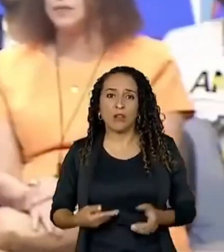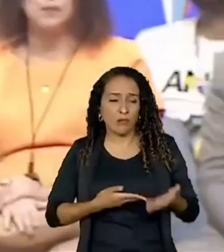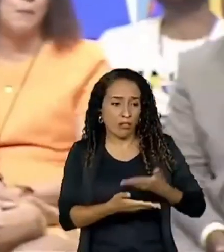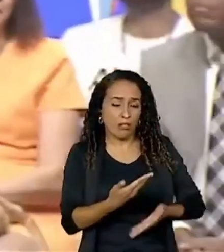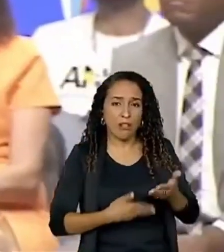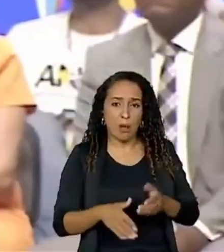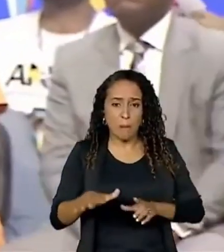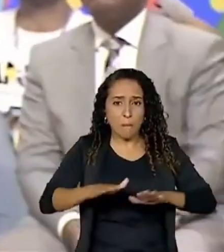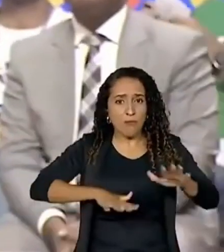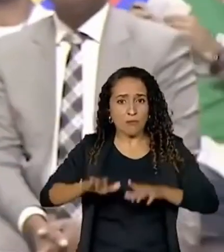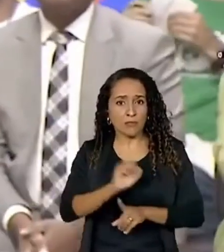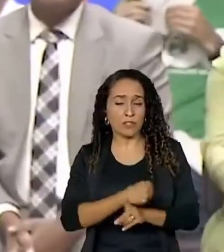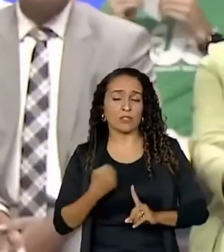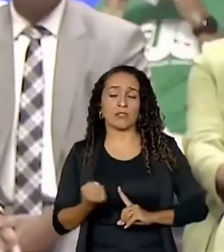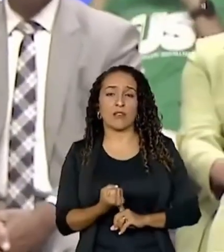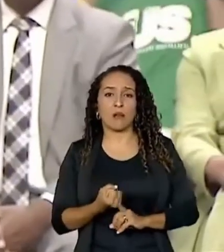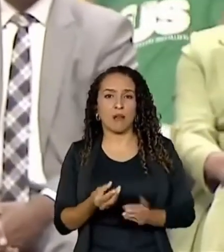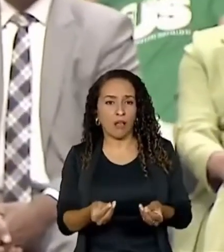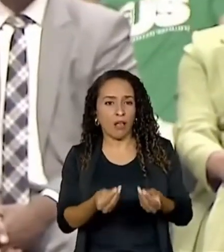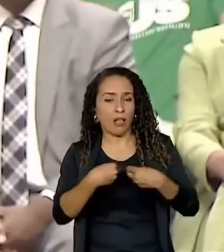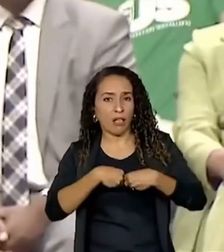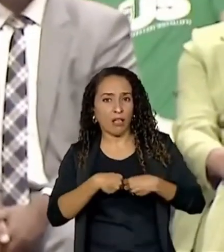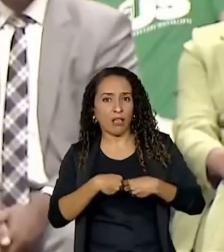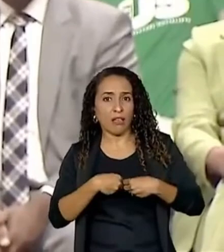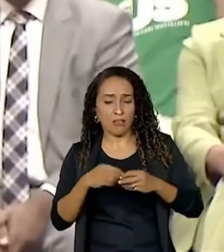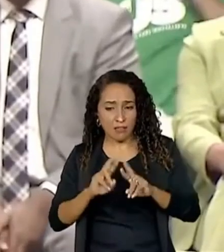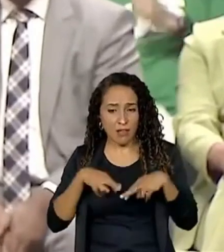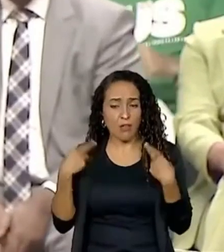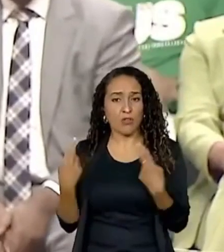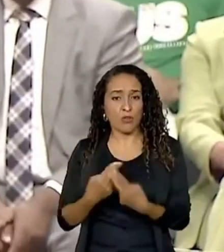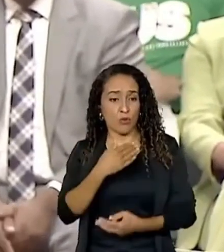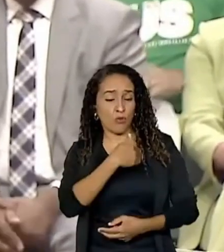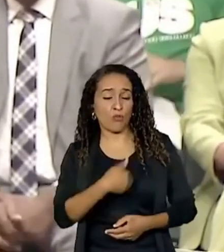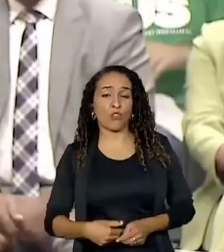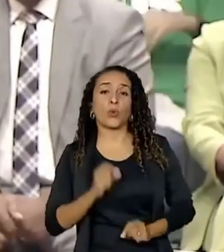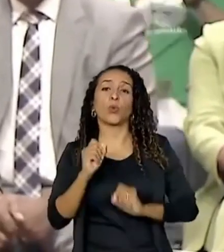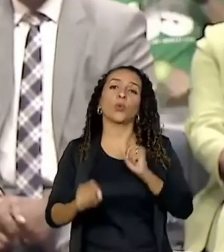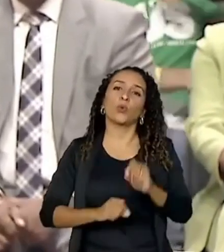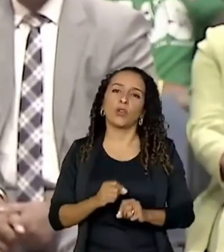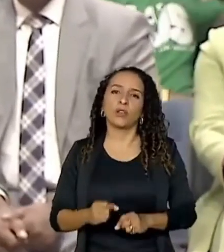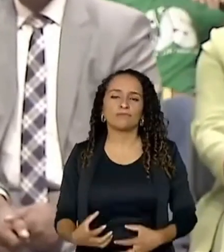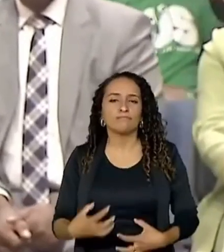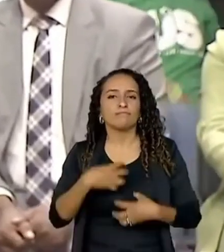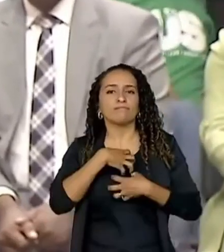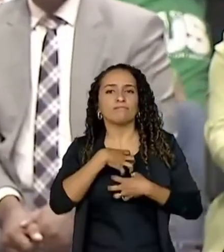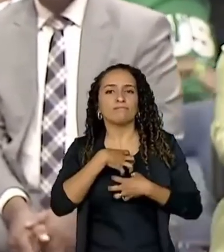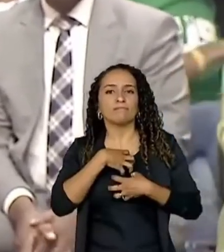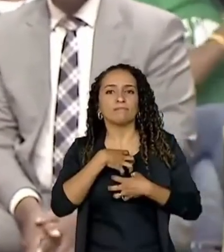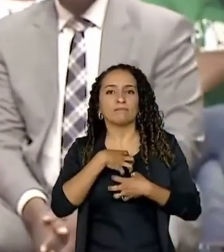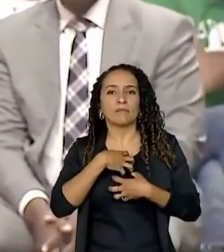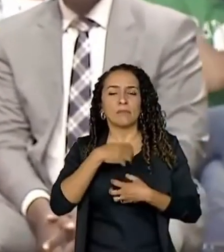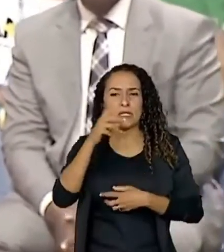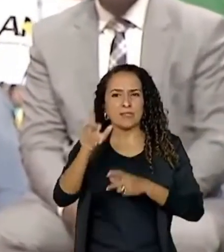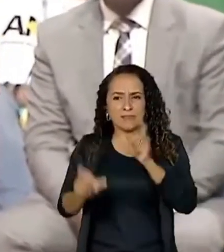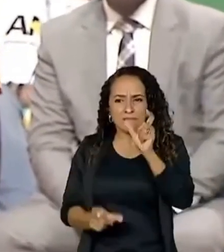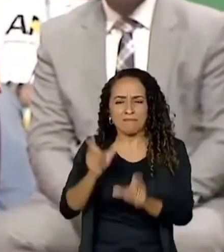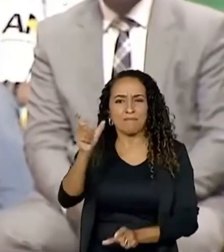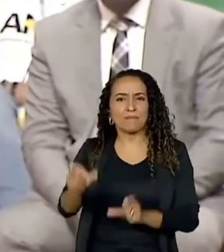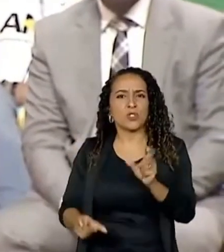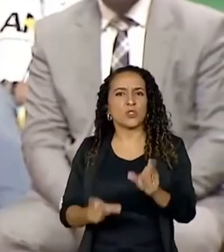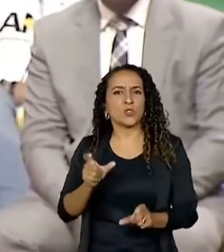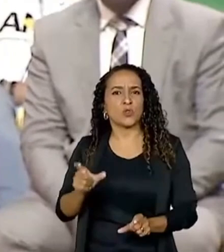movimento social para que traga para dentro das reuniões do governo o sentimento daquelas pessoas que